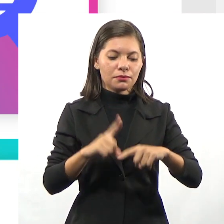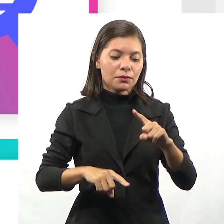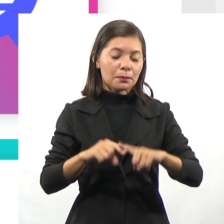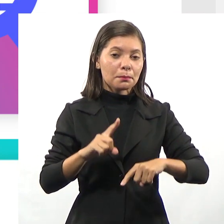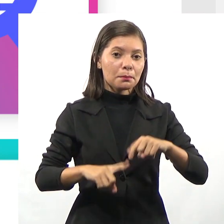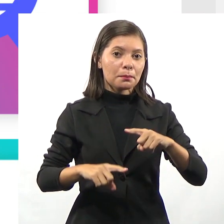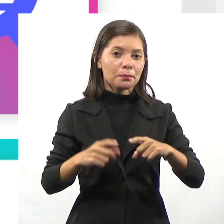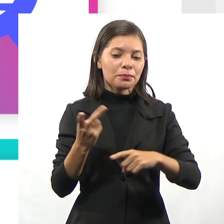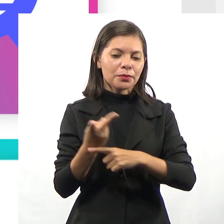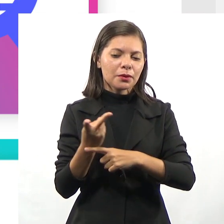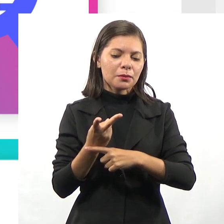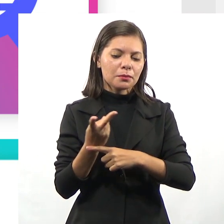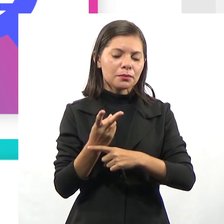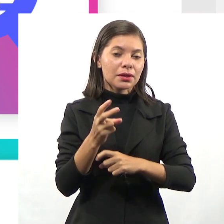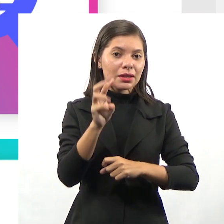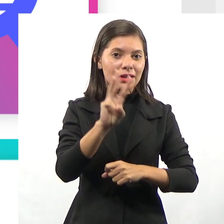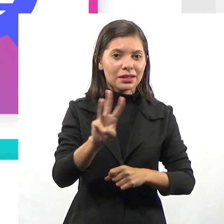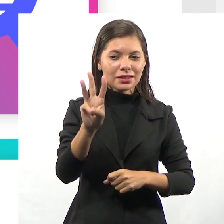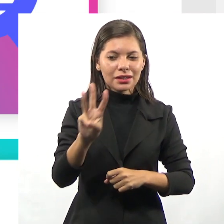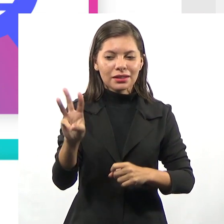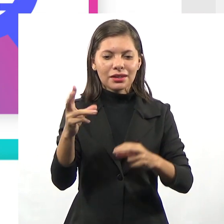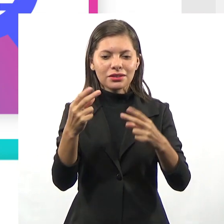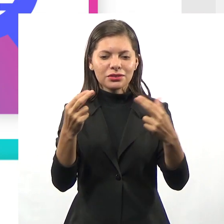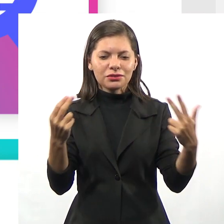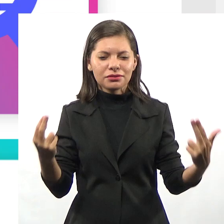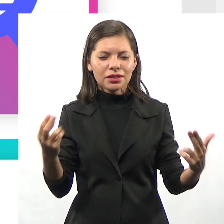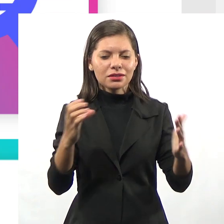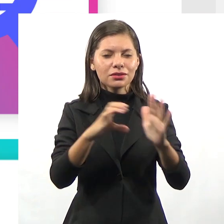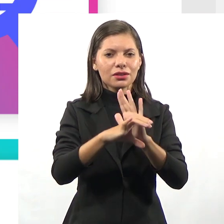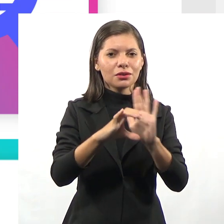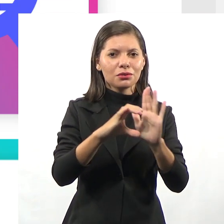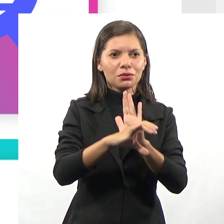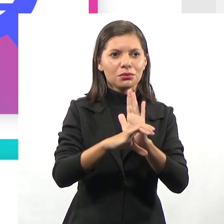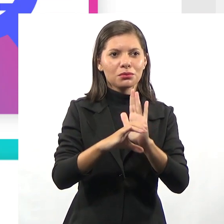de busca, já que na internet tem diversos conteúdos.